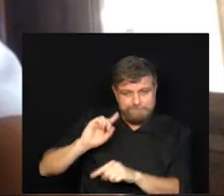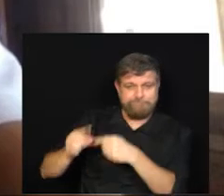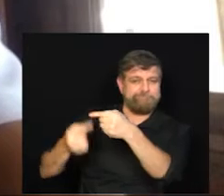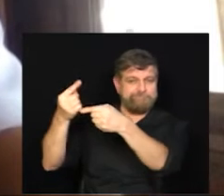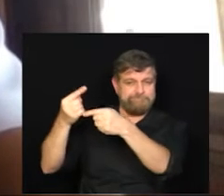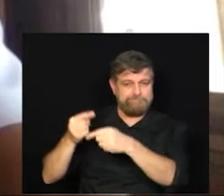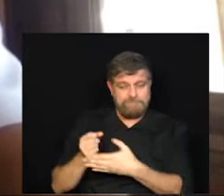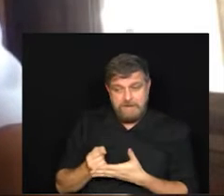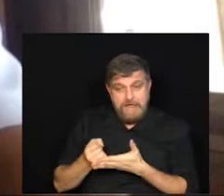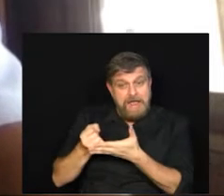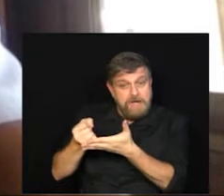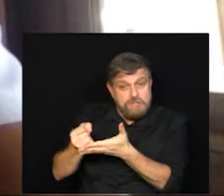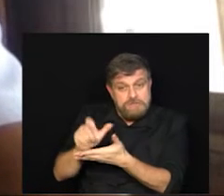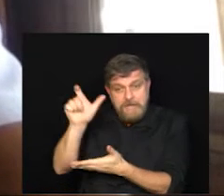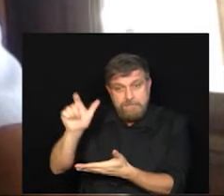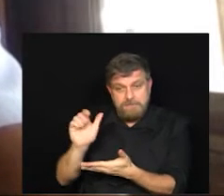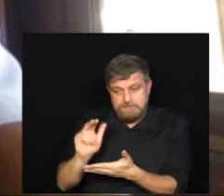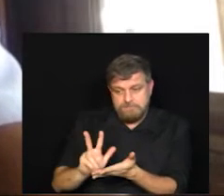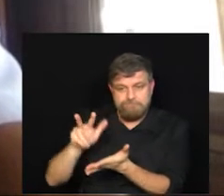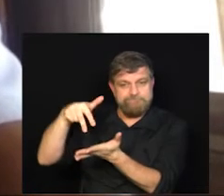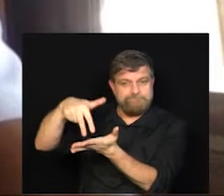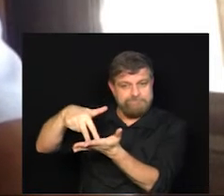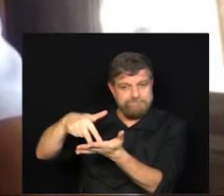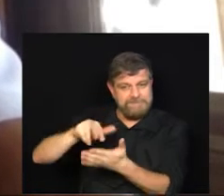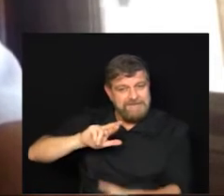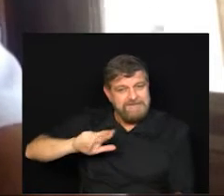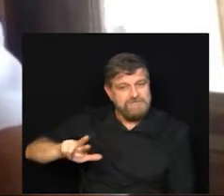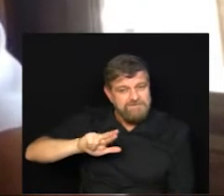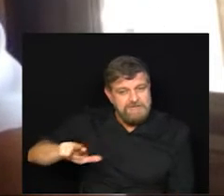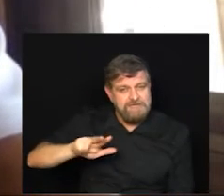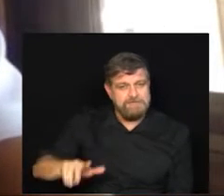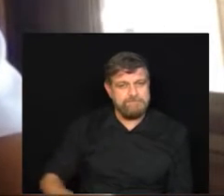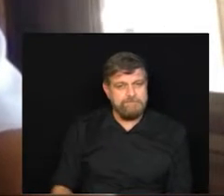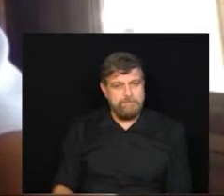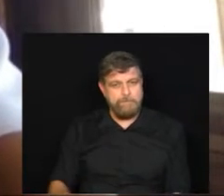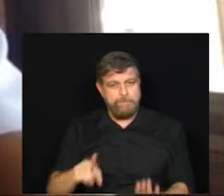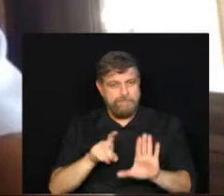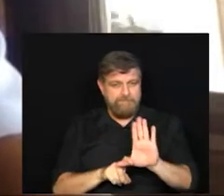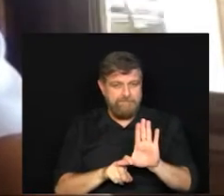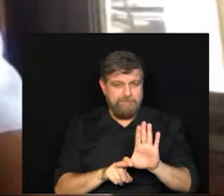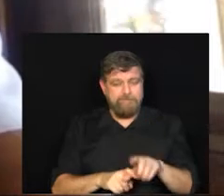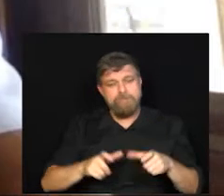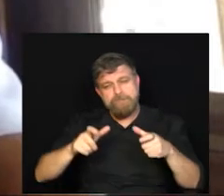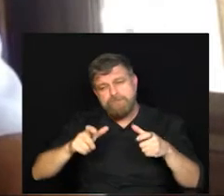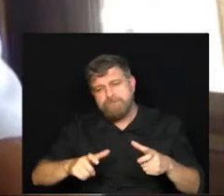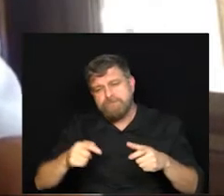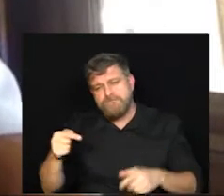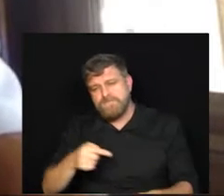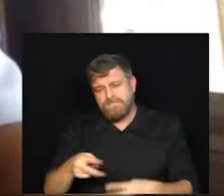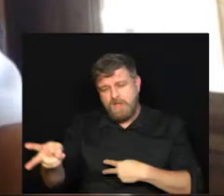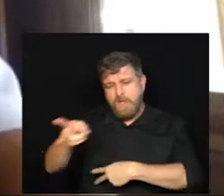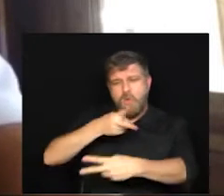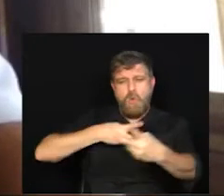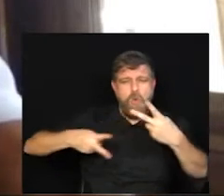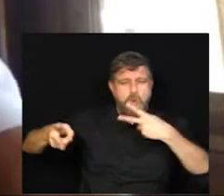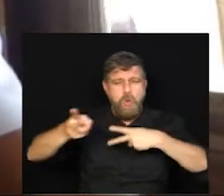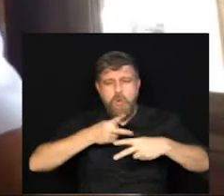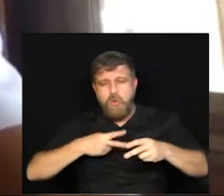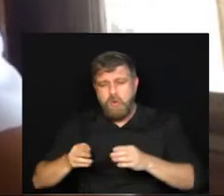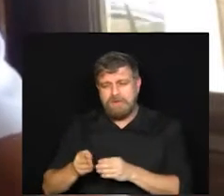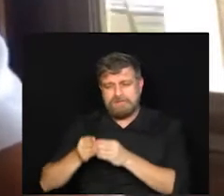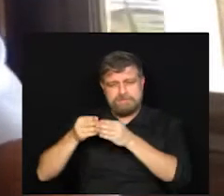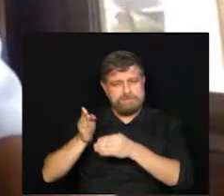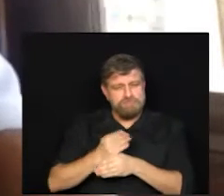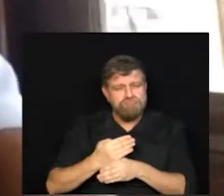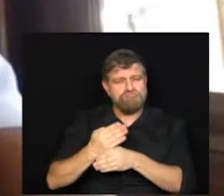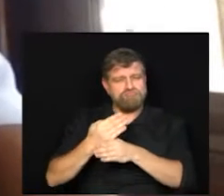que te ajude a ter um pouquinho a mais faz diferença. Então, depende muito se o lugar também é um lugar que venta forte, a pessoa vai mais